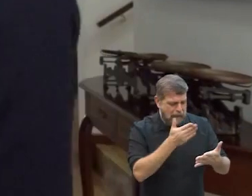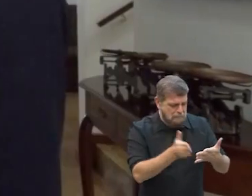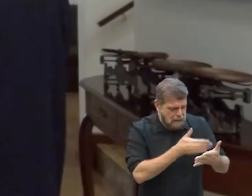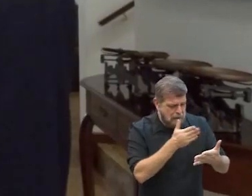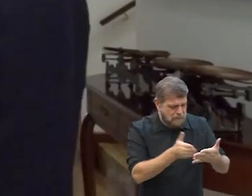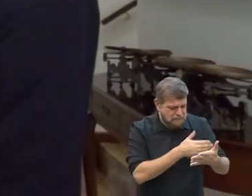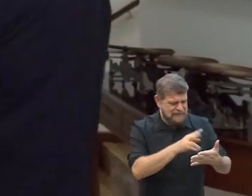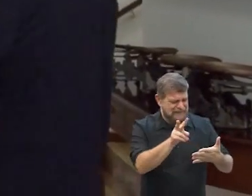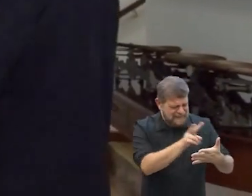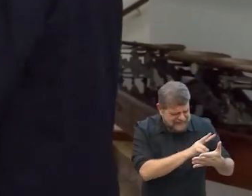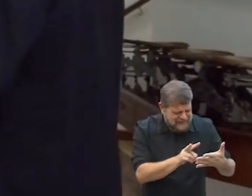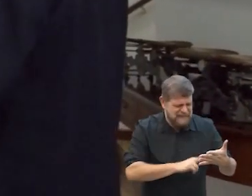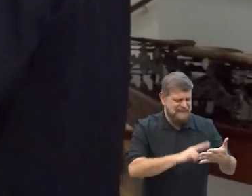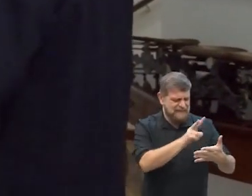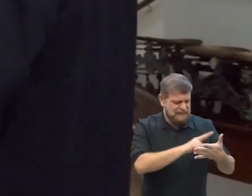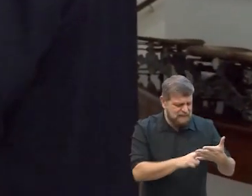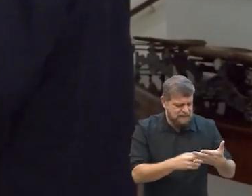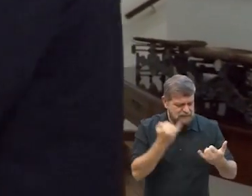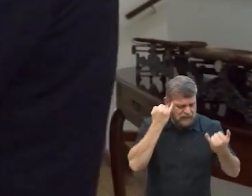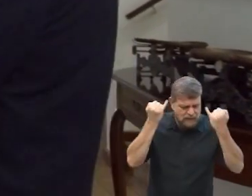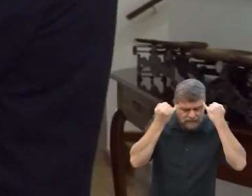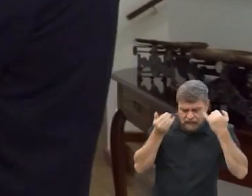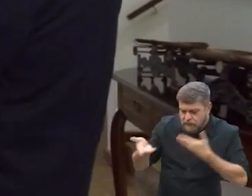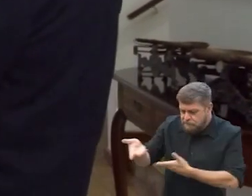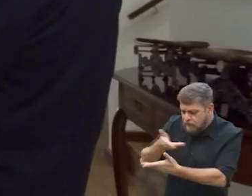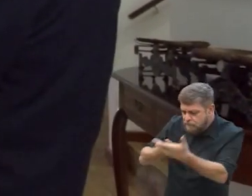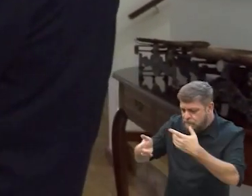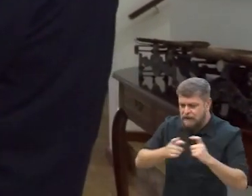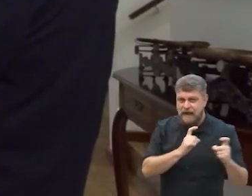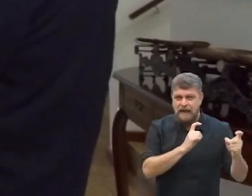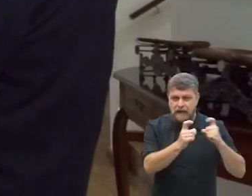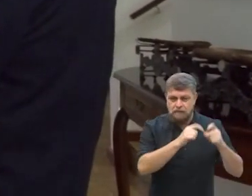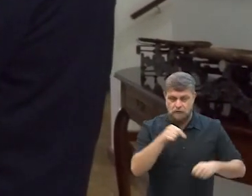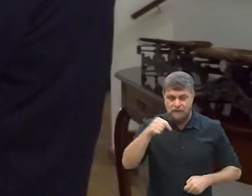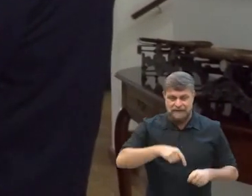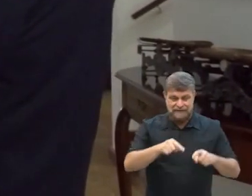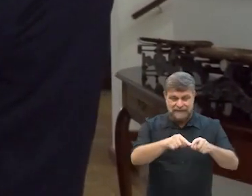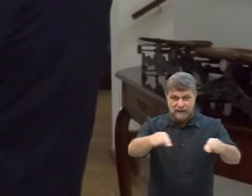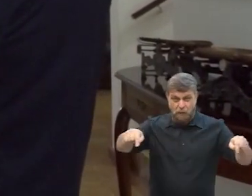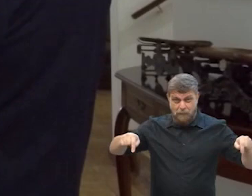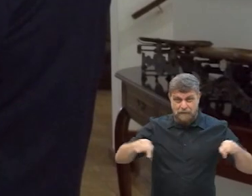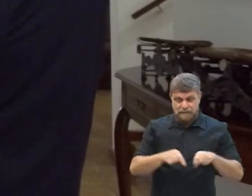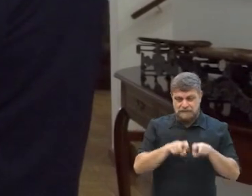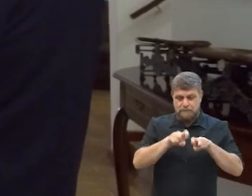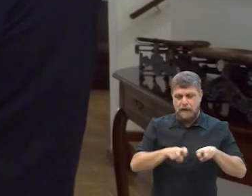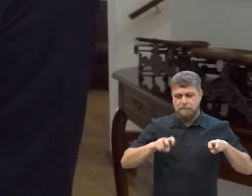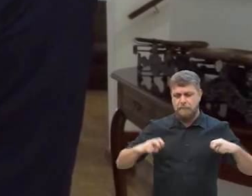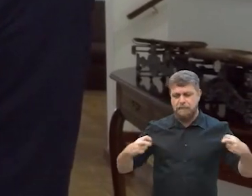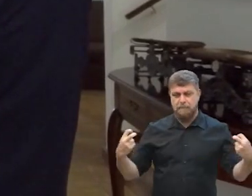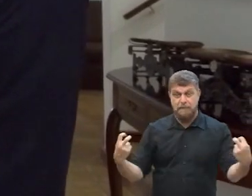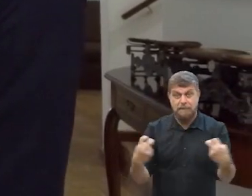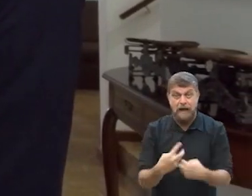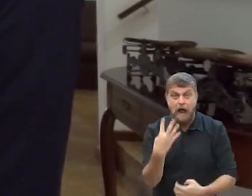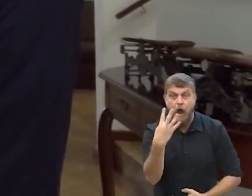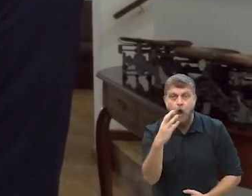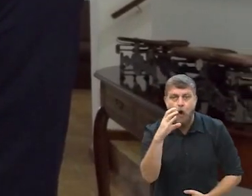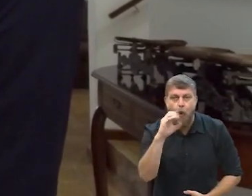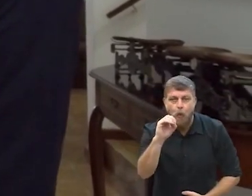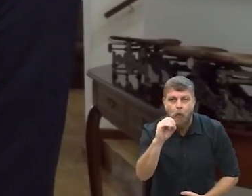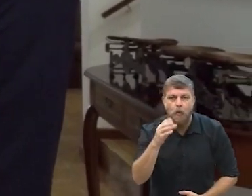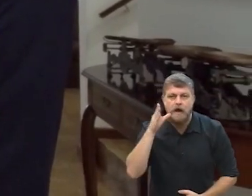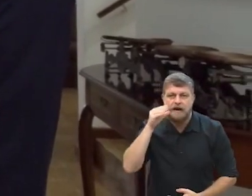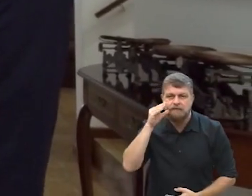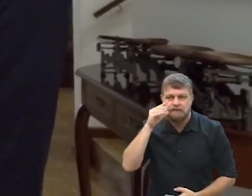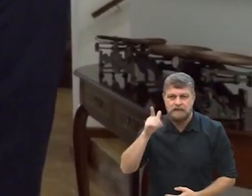Tem que ler muito, trocar ideia, fazer reuniões. Eu tenho uma mesa aqui de 40 pessoas, agora não estão podendo fazer reunião. Eu tenho